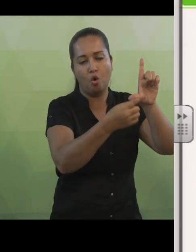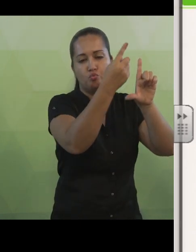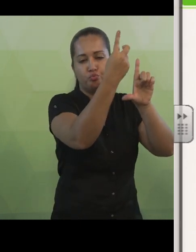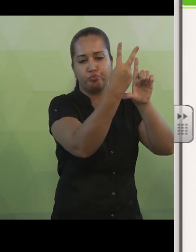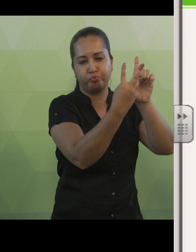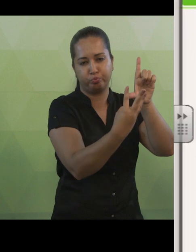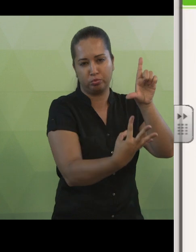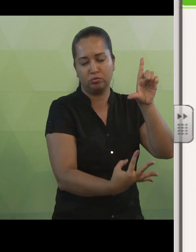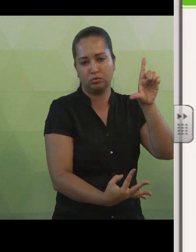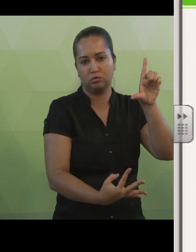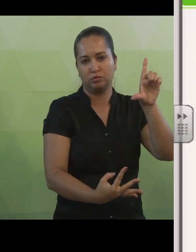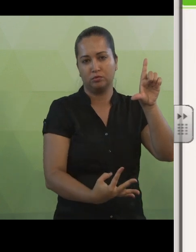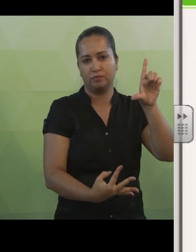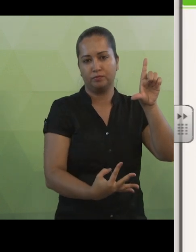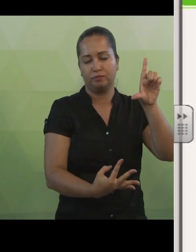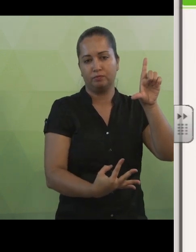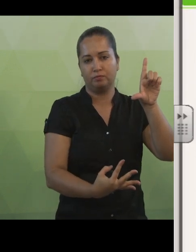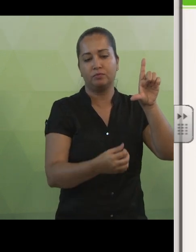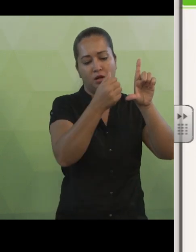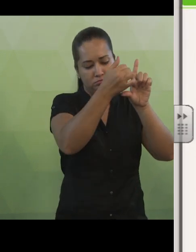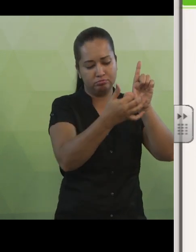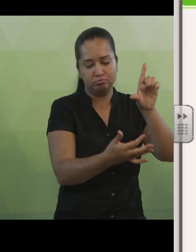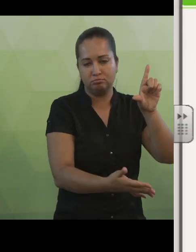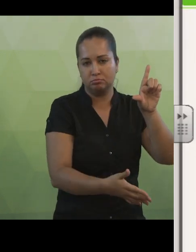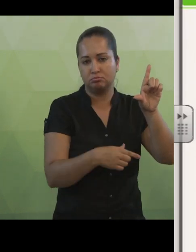sequência inteira,